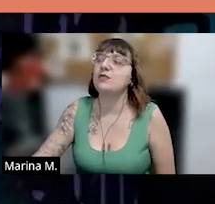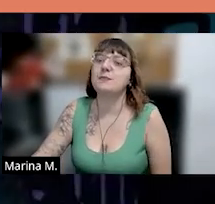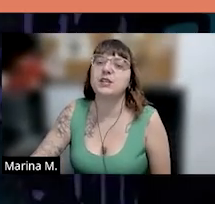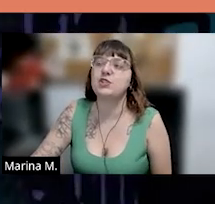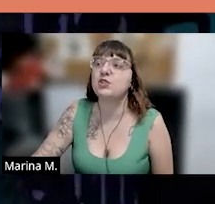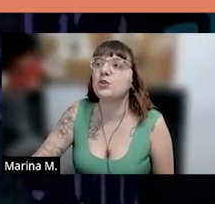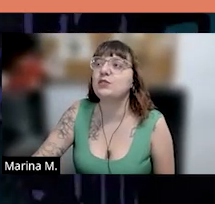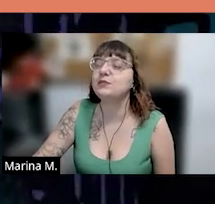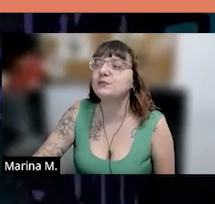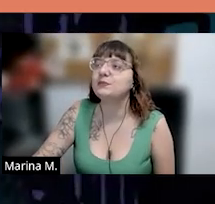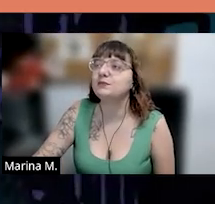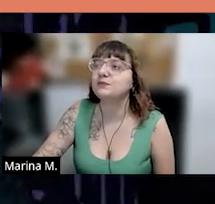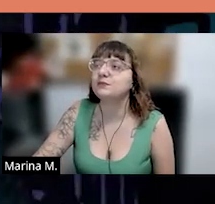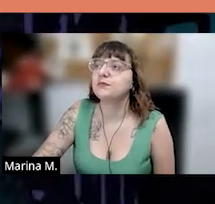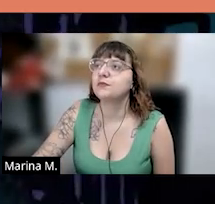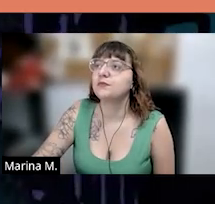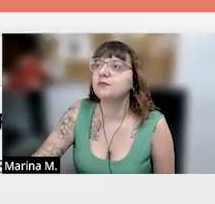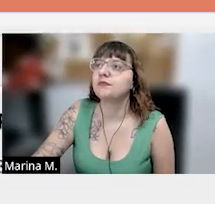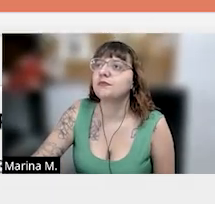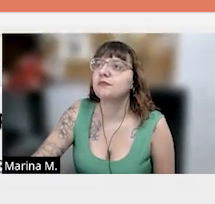Eu vou abrir o QGIS de novo.